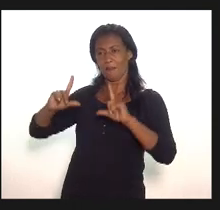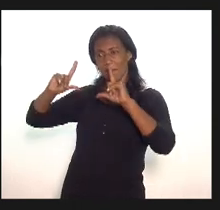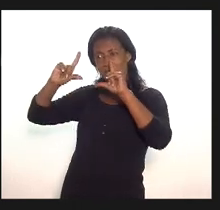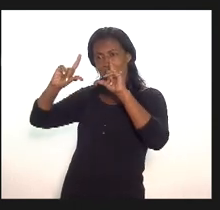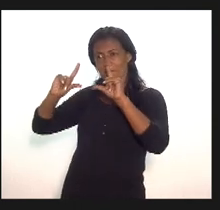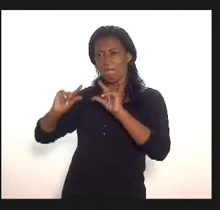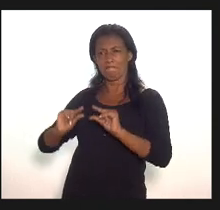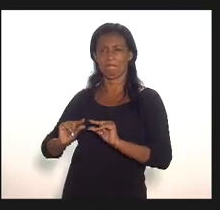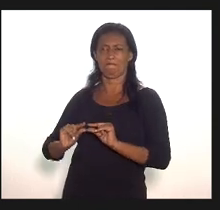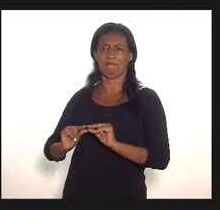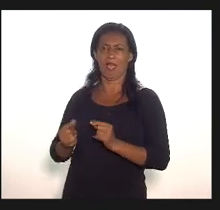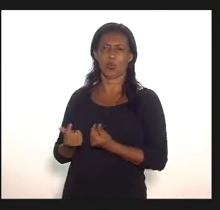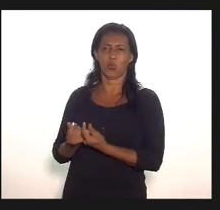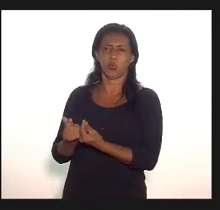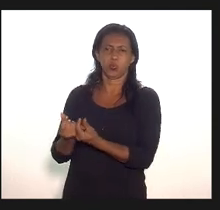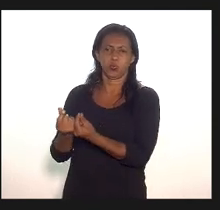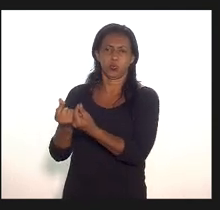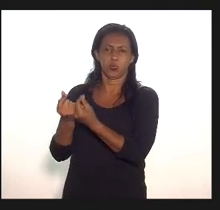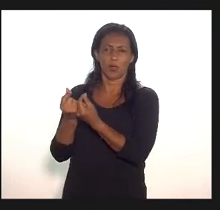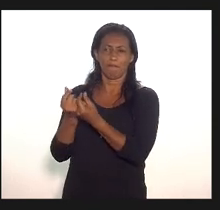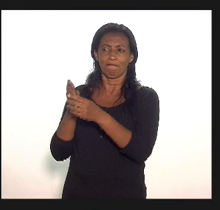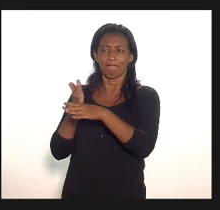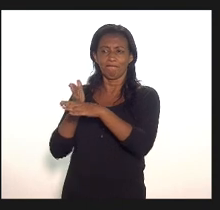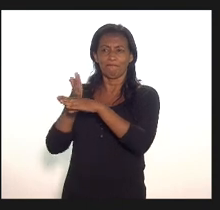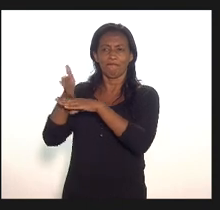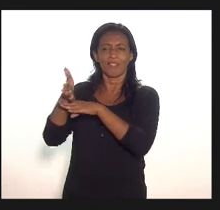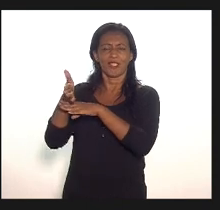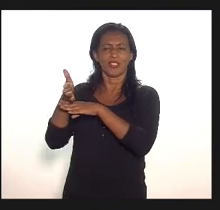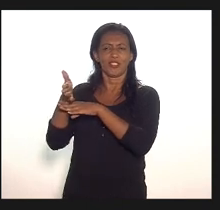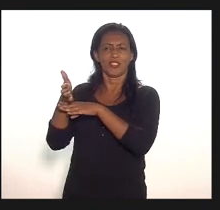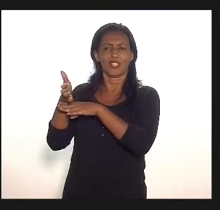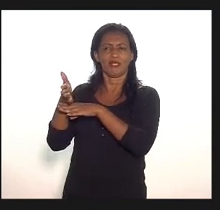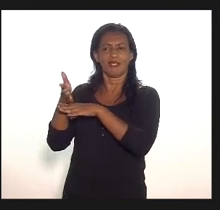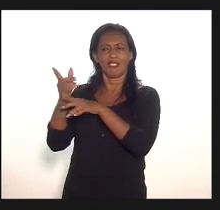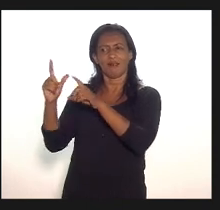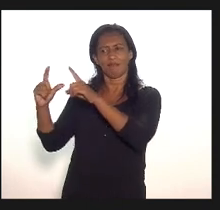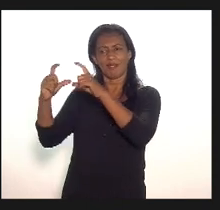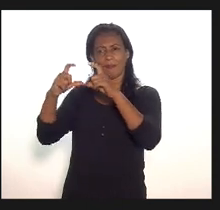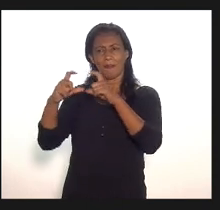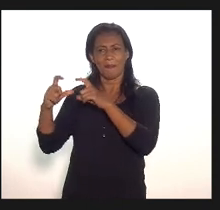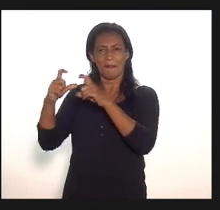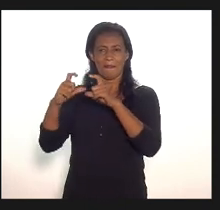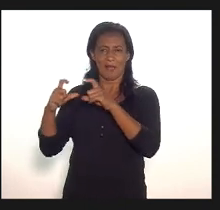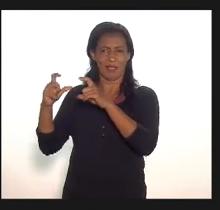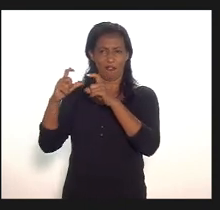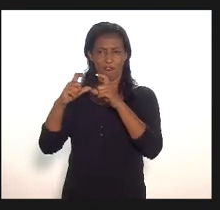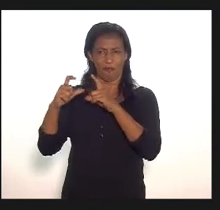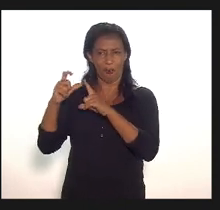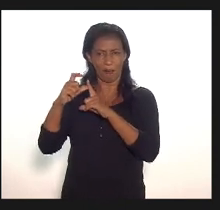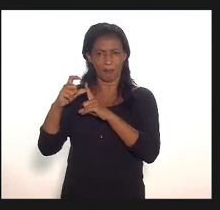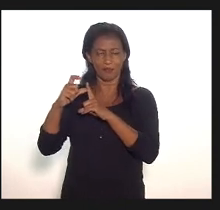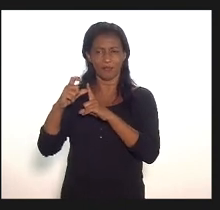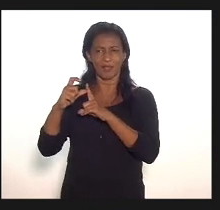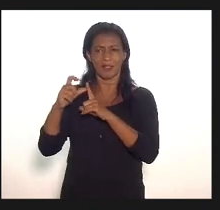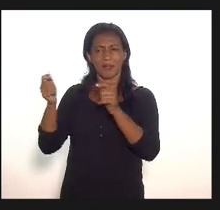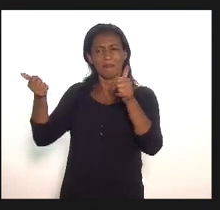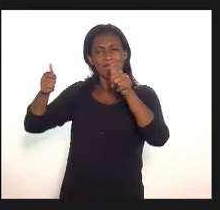baixo faturamento de acesso a essas plataformas,